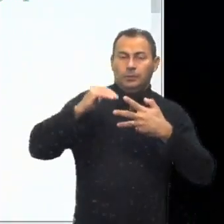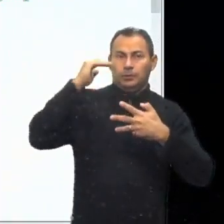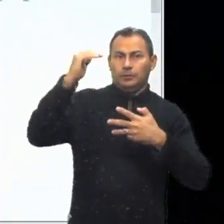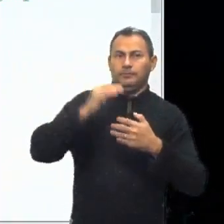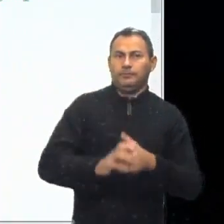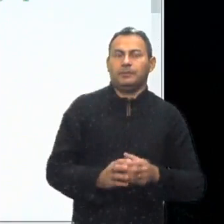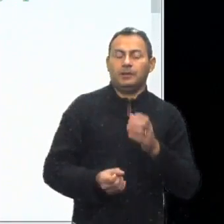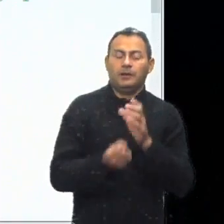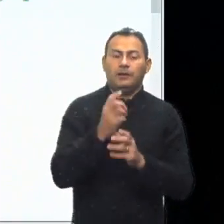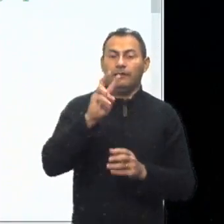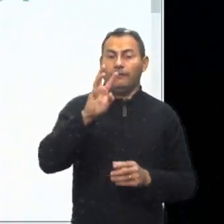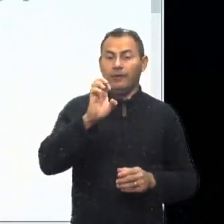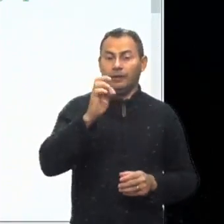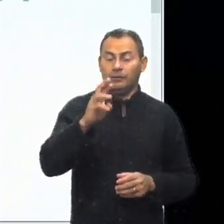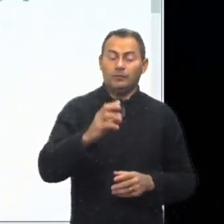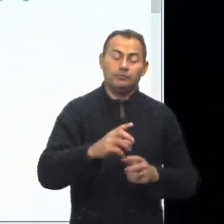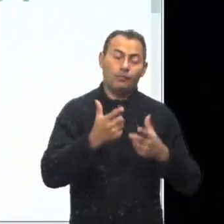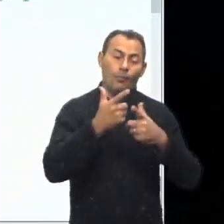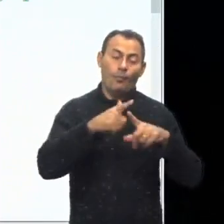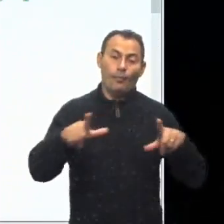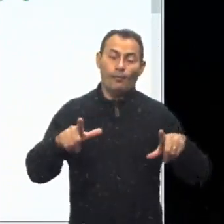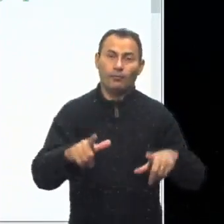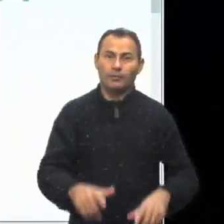o vetor vazio.